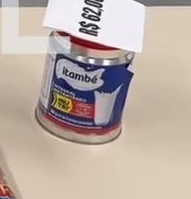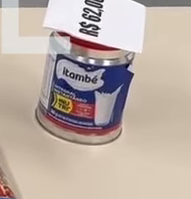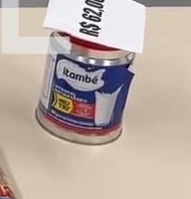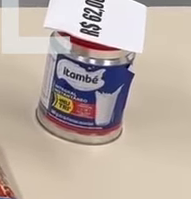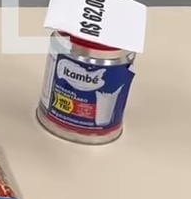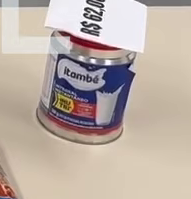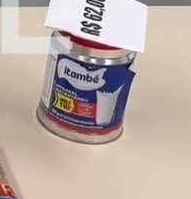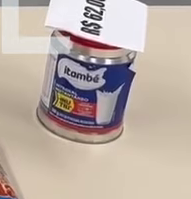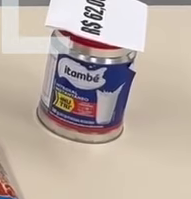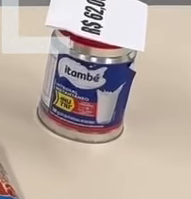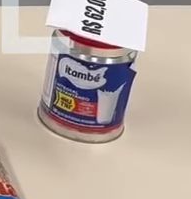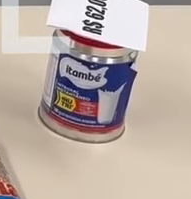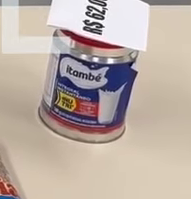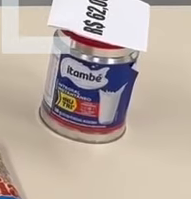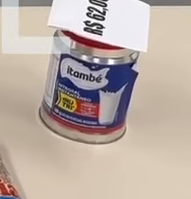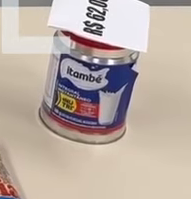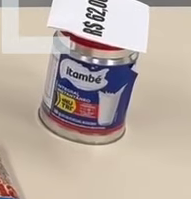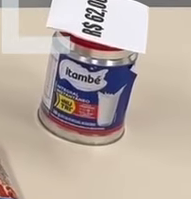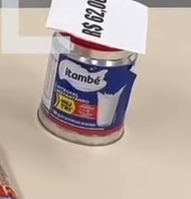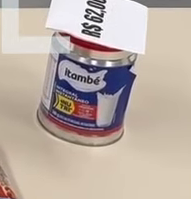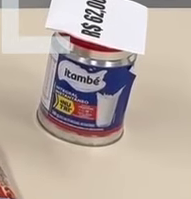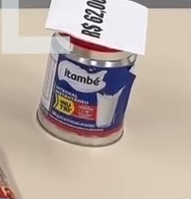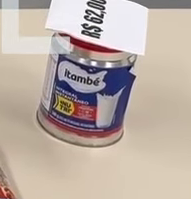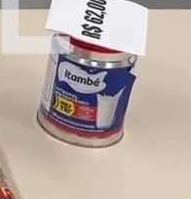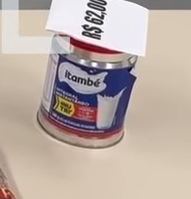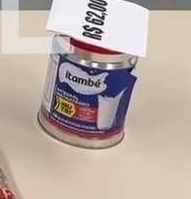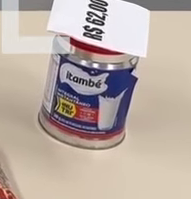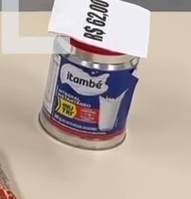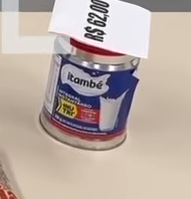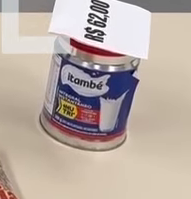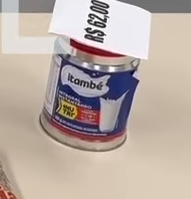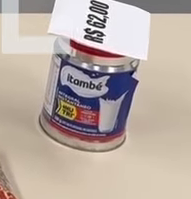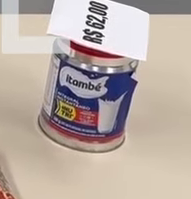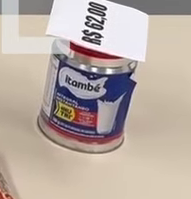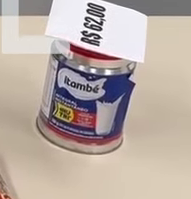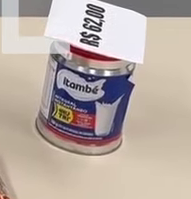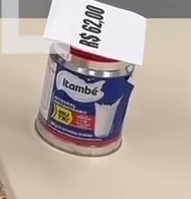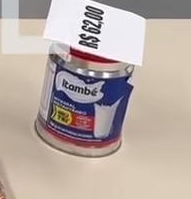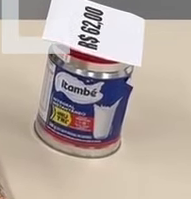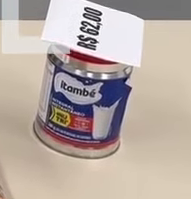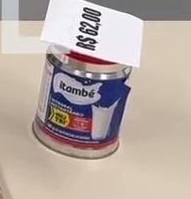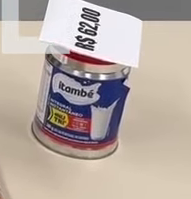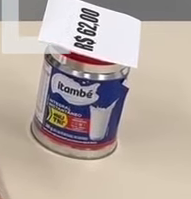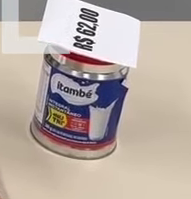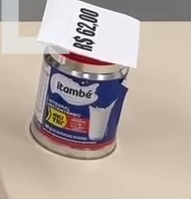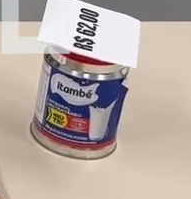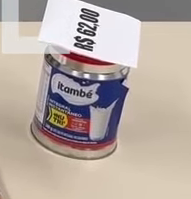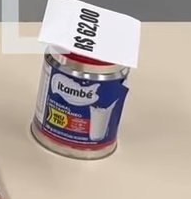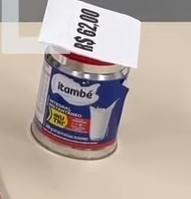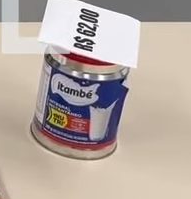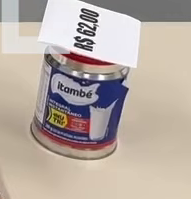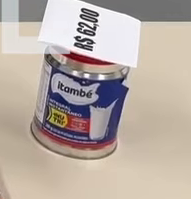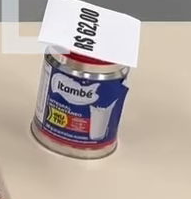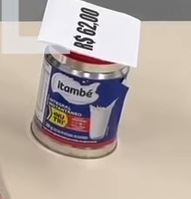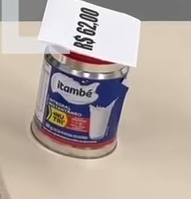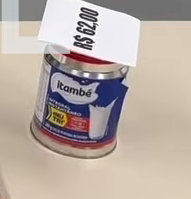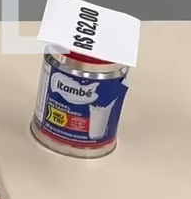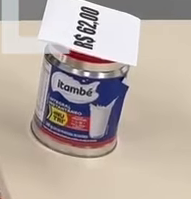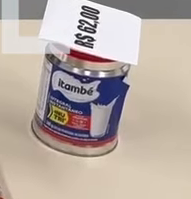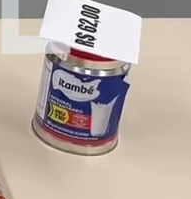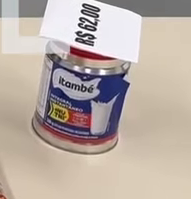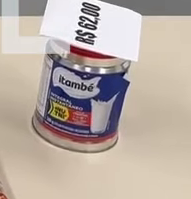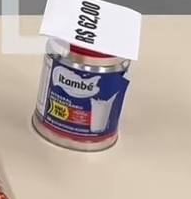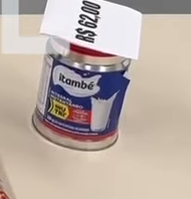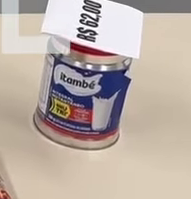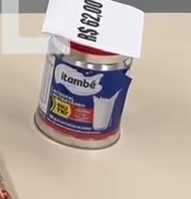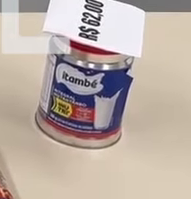aqui pelo cidadão brasileiro daria 735.000 sabe qu que foi a diferença quase 1 milhão quase 1,5